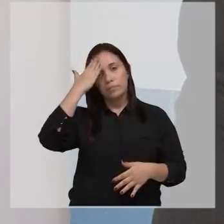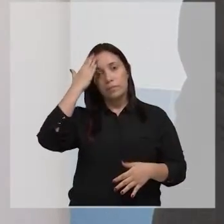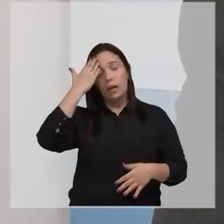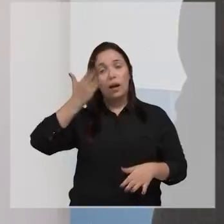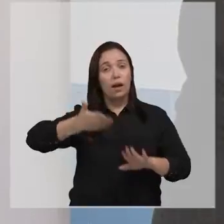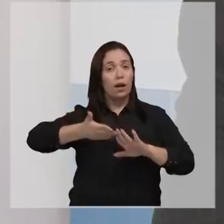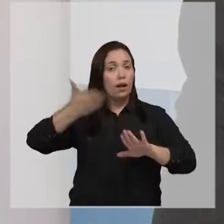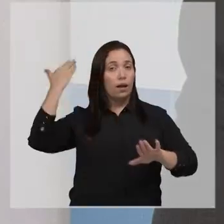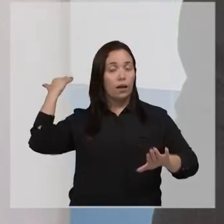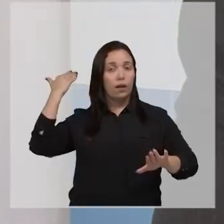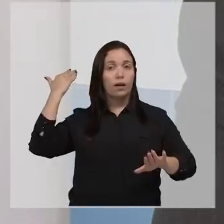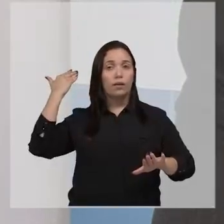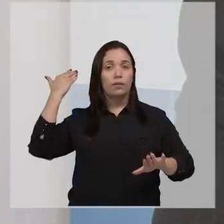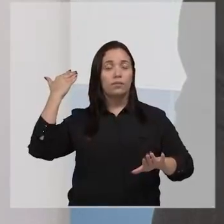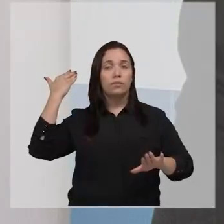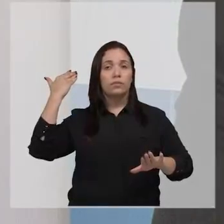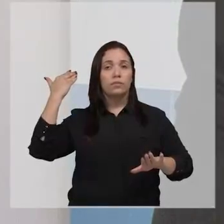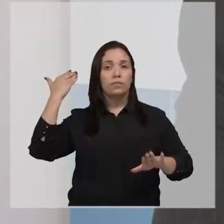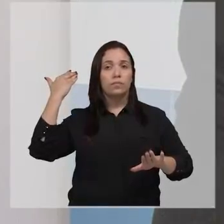época do